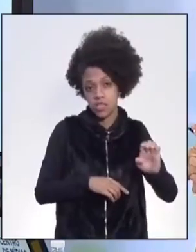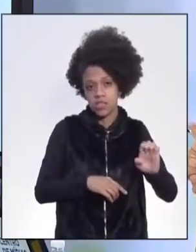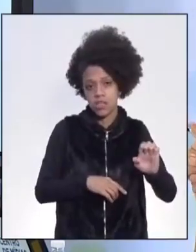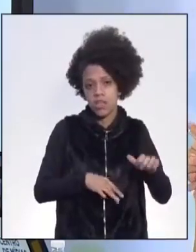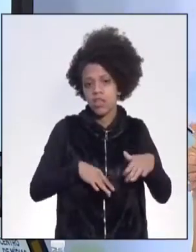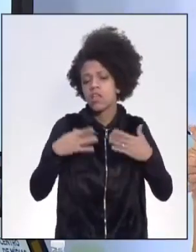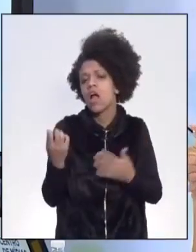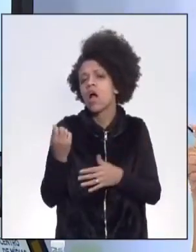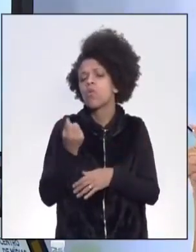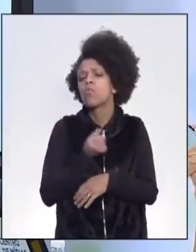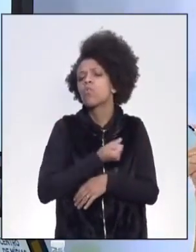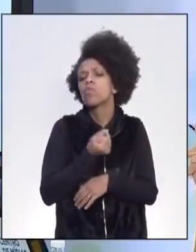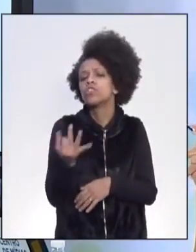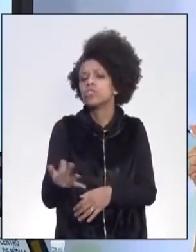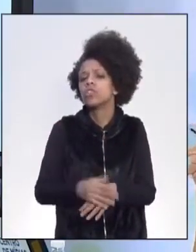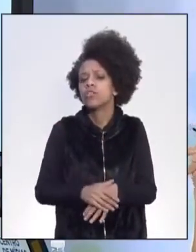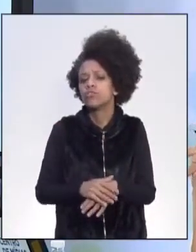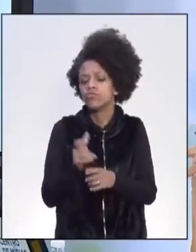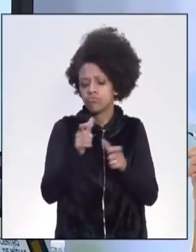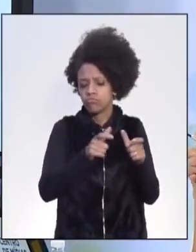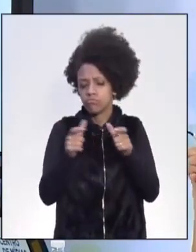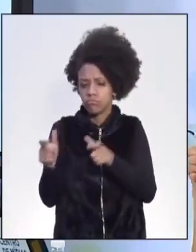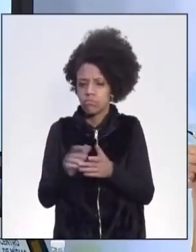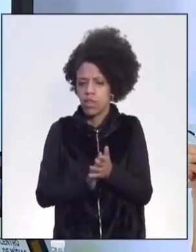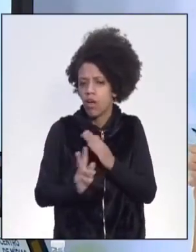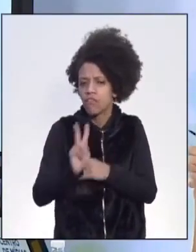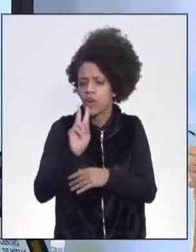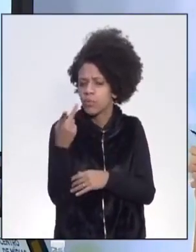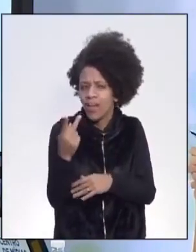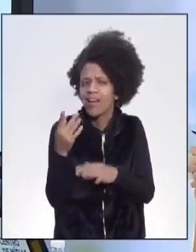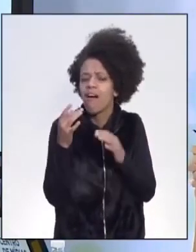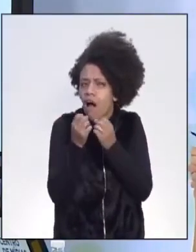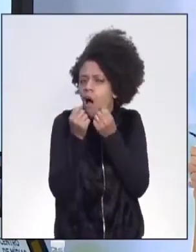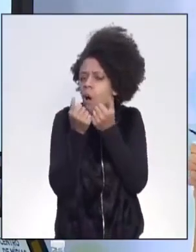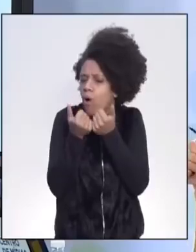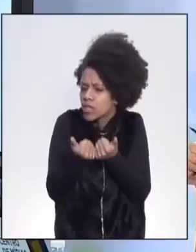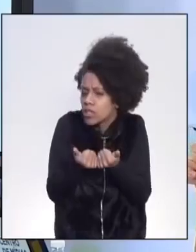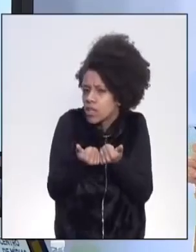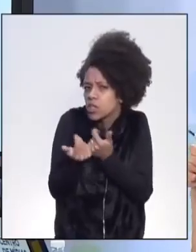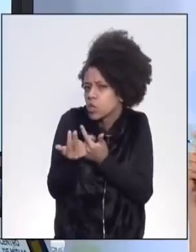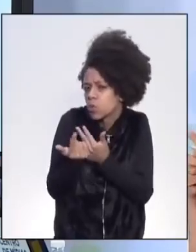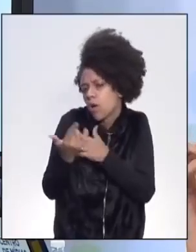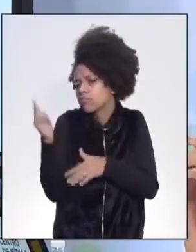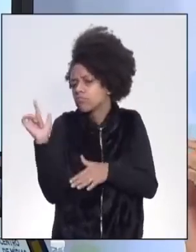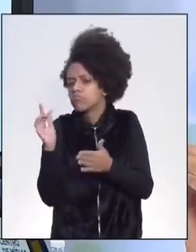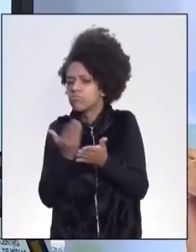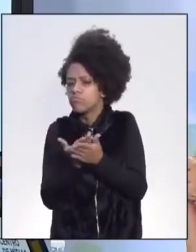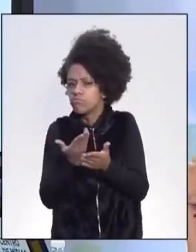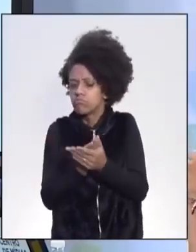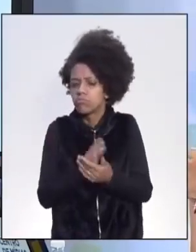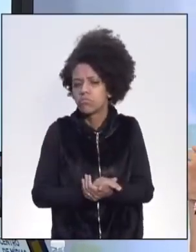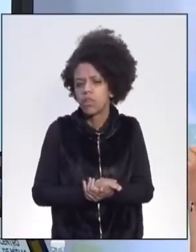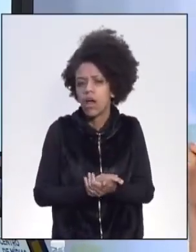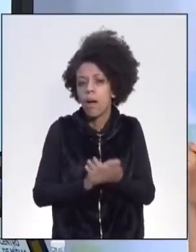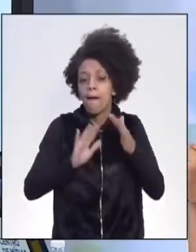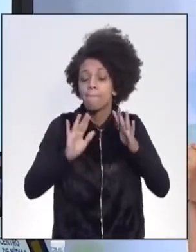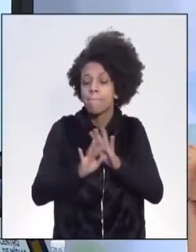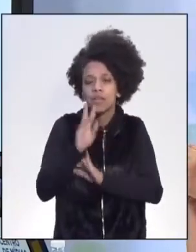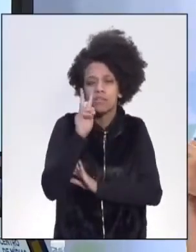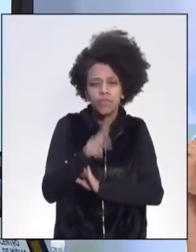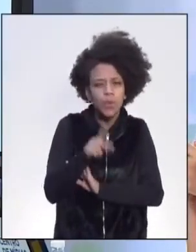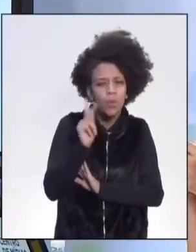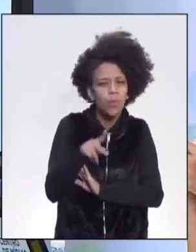a quantidade de unidades? É o valor do H. Aí você fala, tudo bem, professora, até aí está igualzinho da última aula. Mas eu estou vendo uma letra K ali,